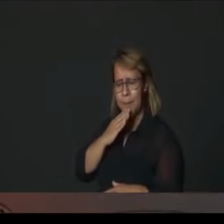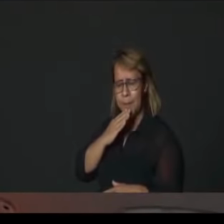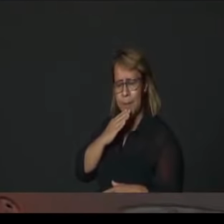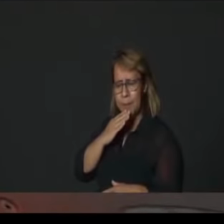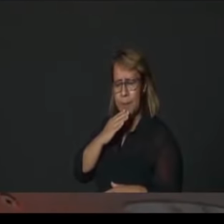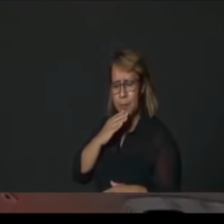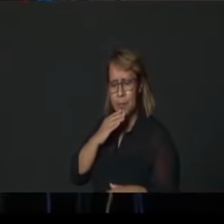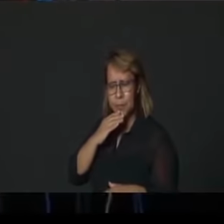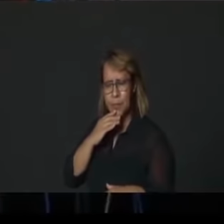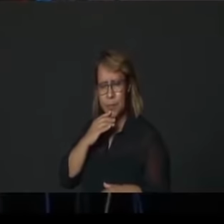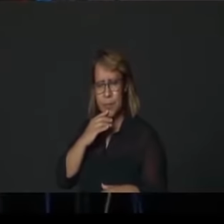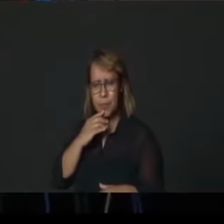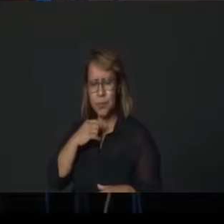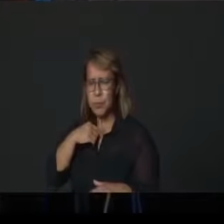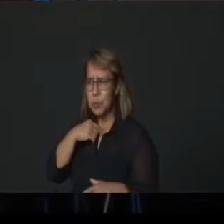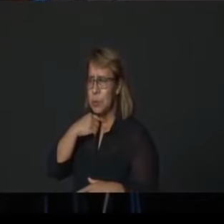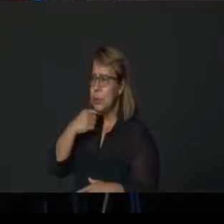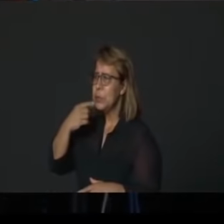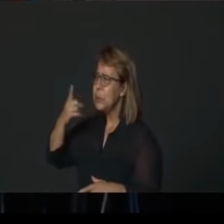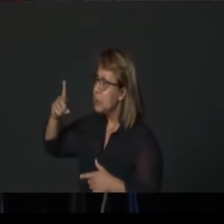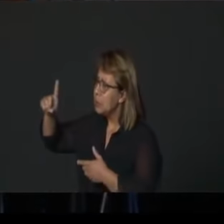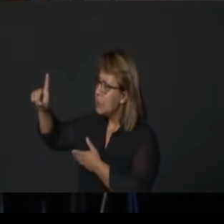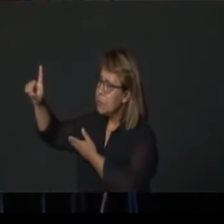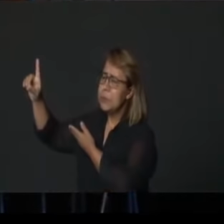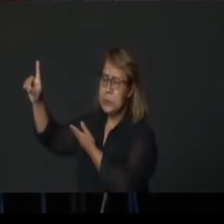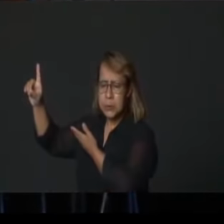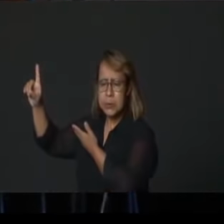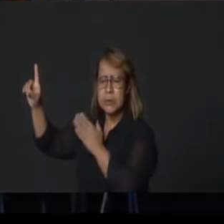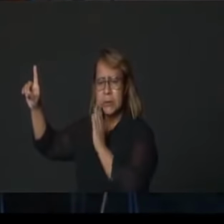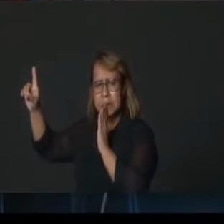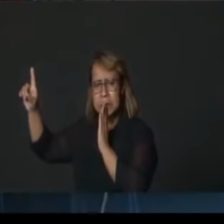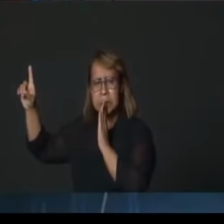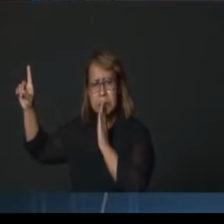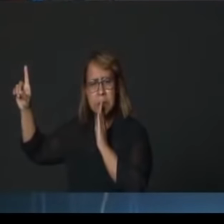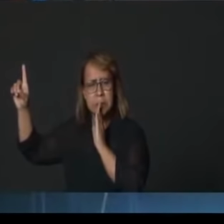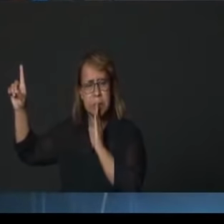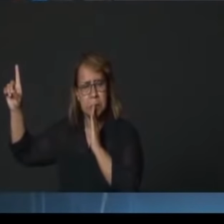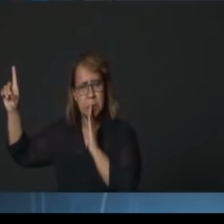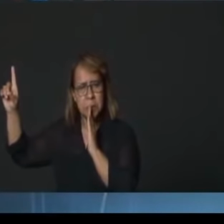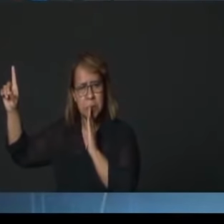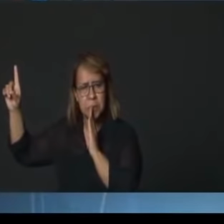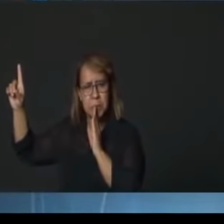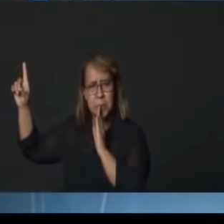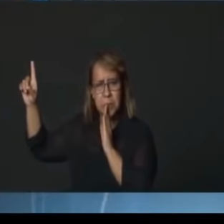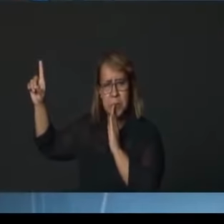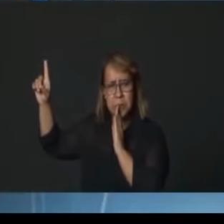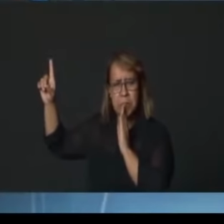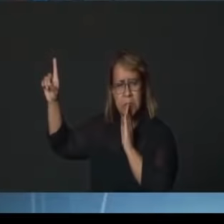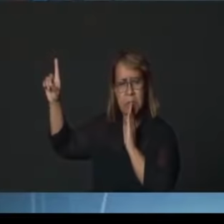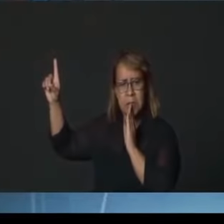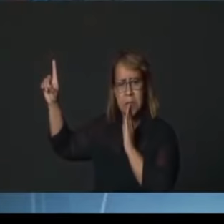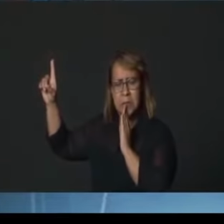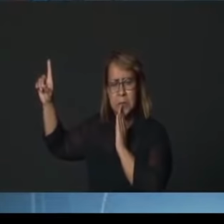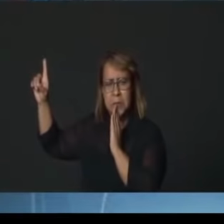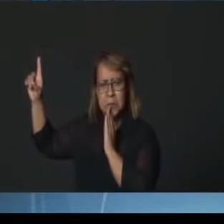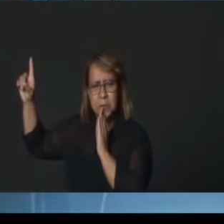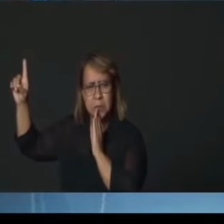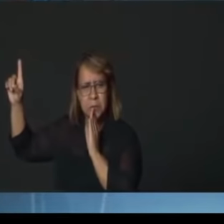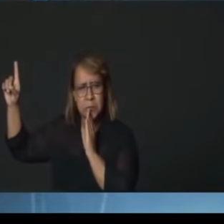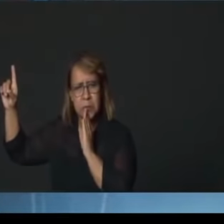a mesma, que estremeceu o coração de João,